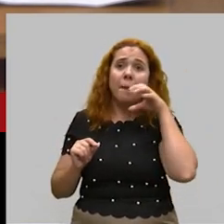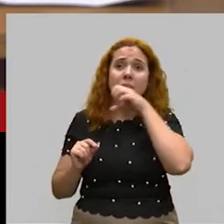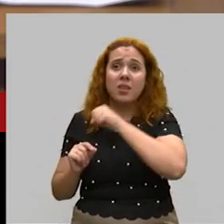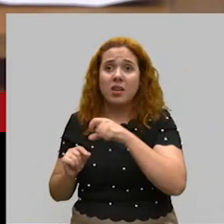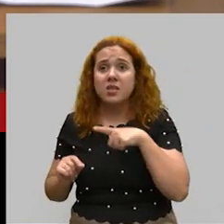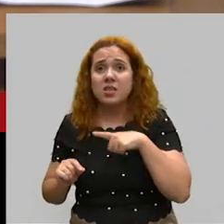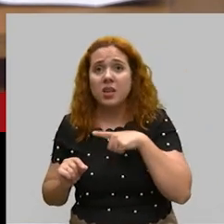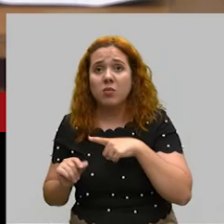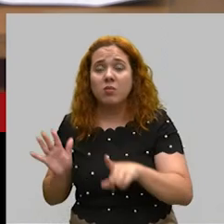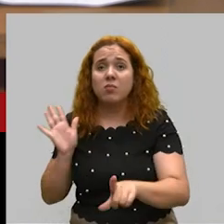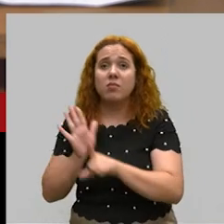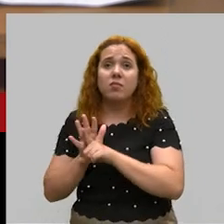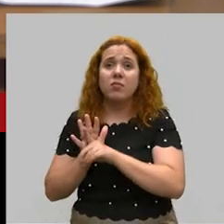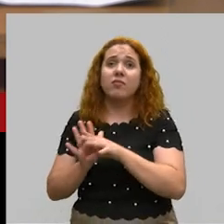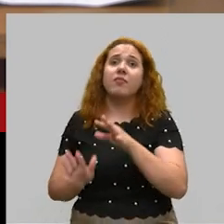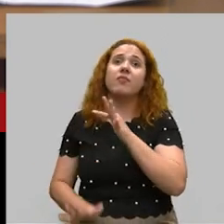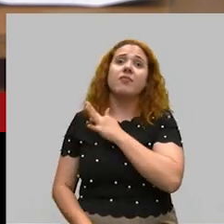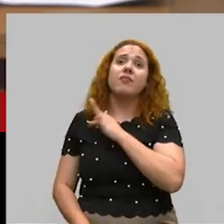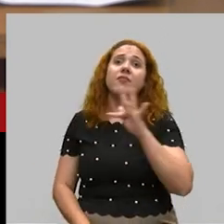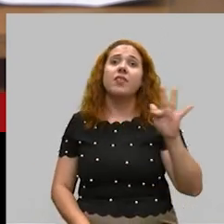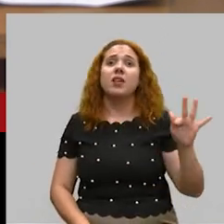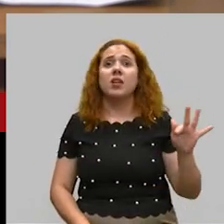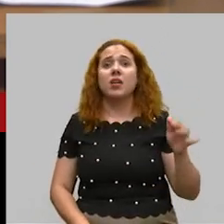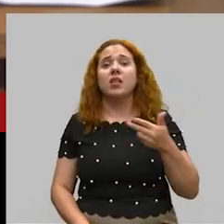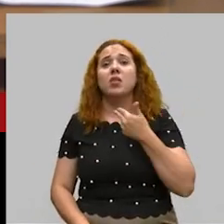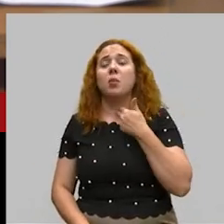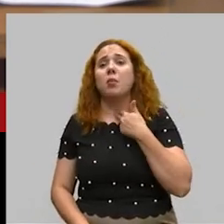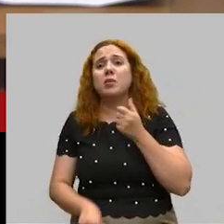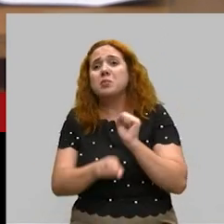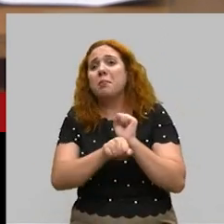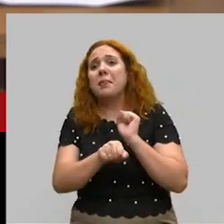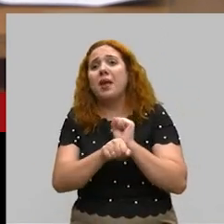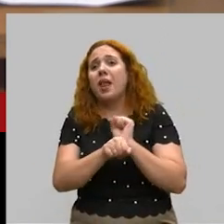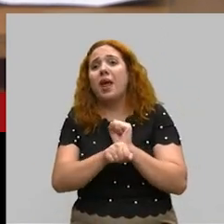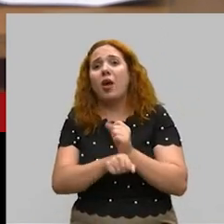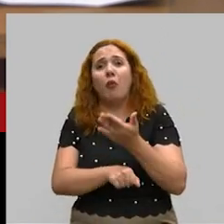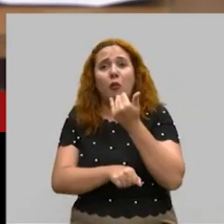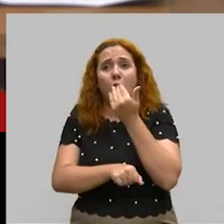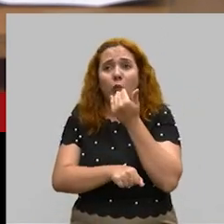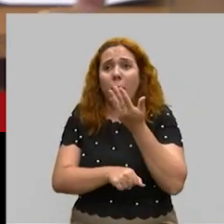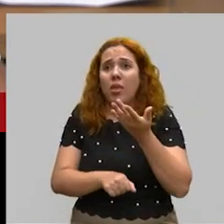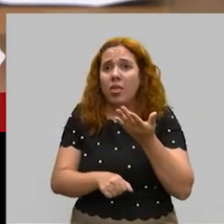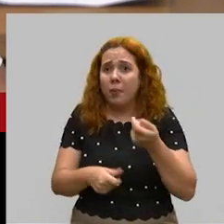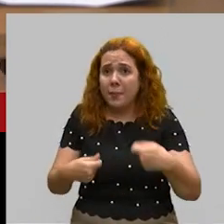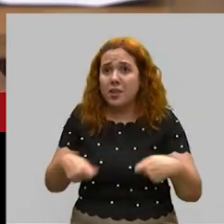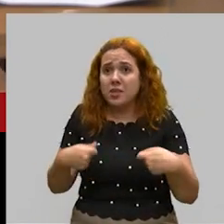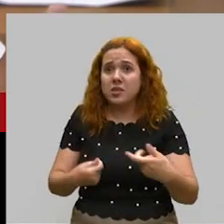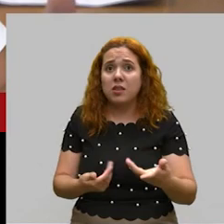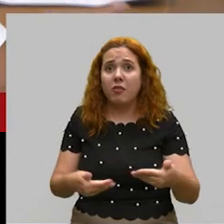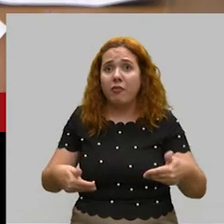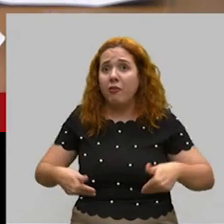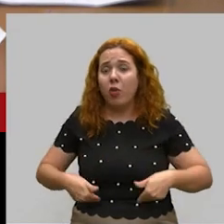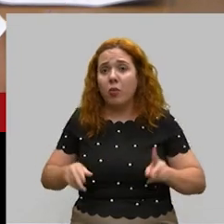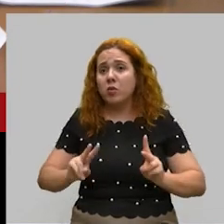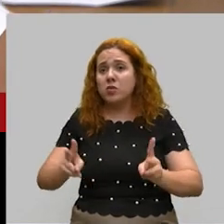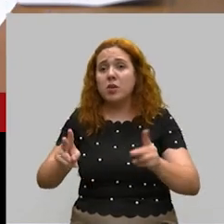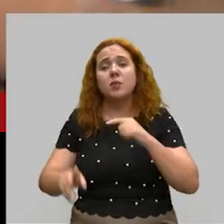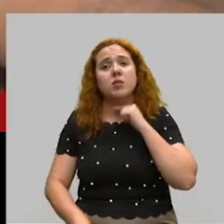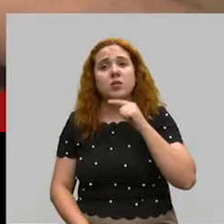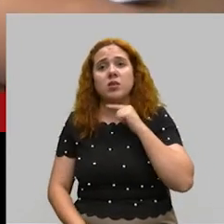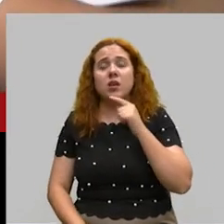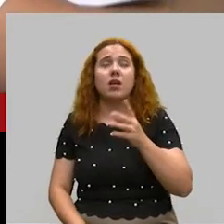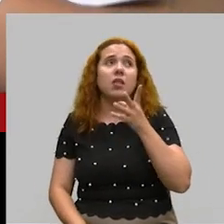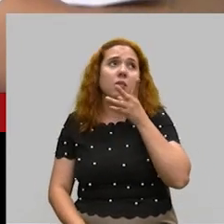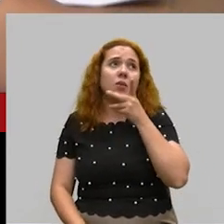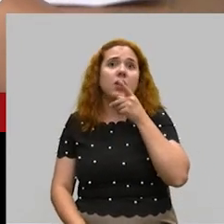numa legislação a nível Federal e nosso povo não pode ficar com fome então a gente assim se a gente falar assim pom agora temos que esperar não sei quantos